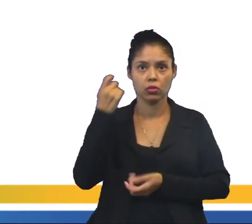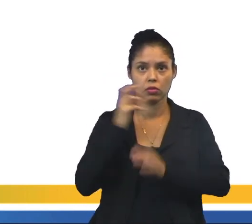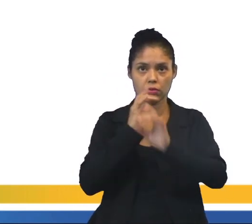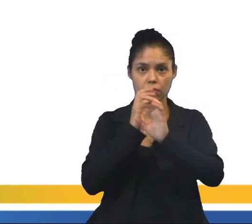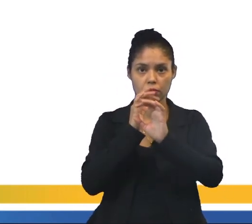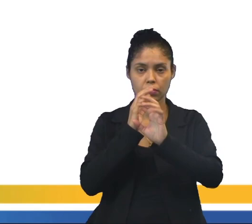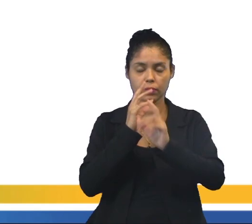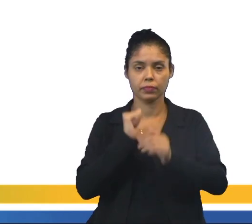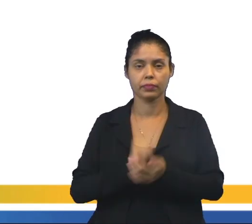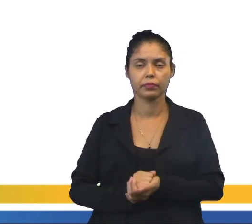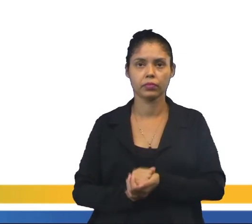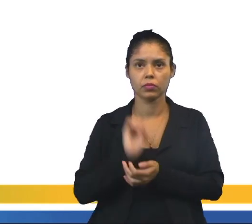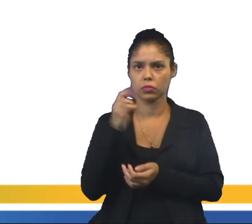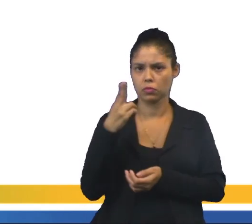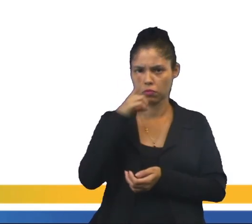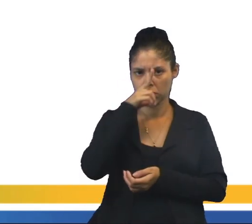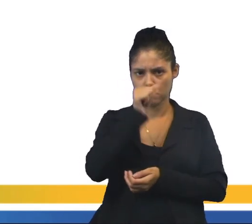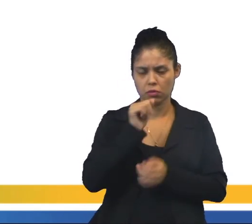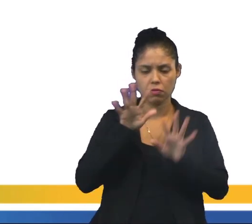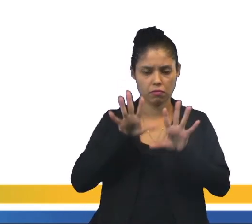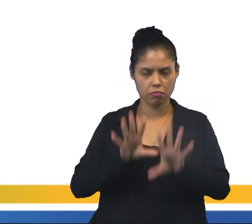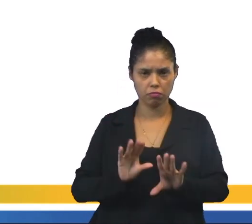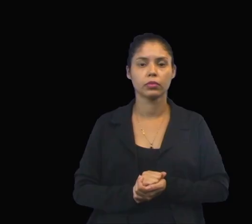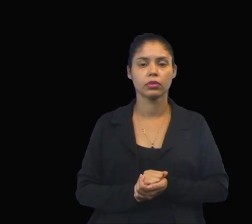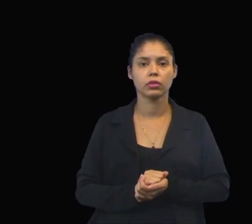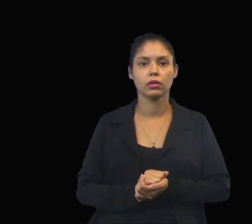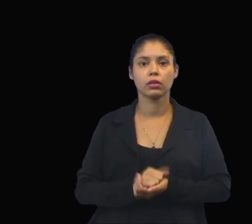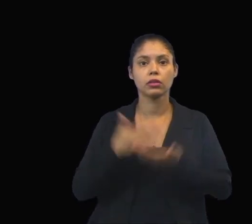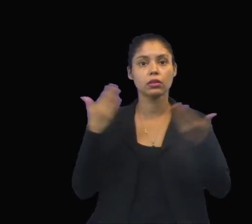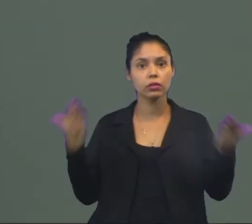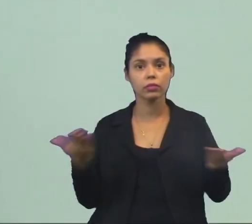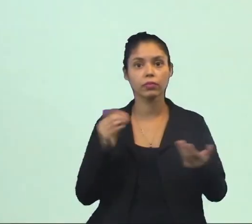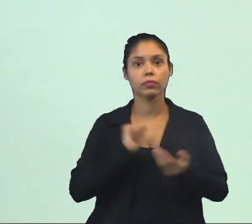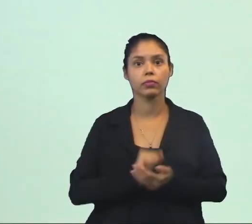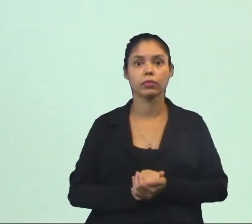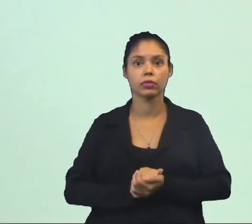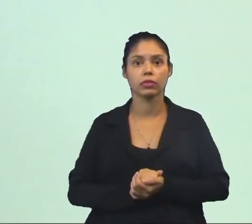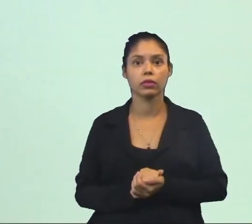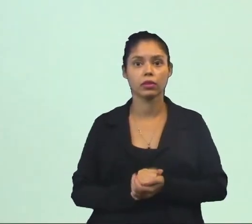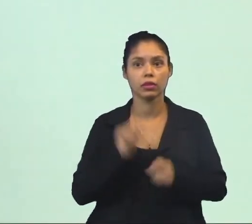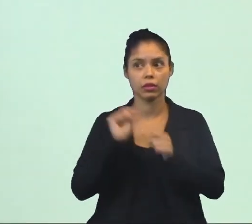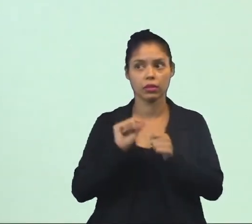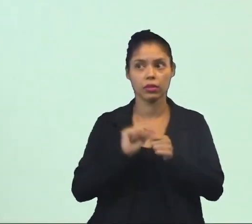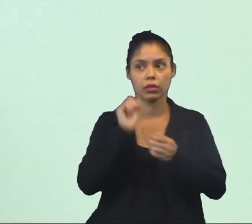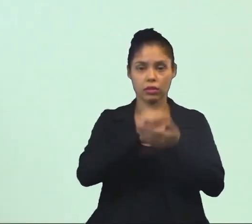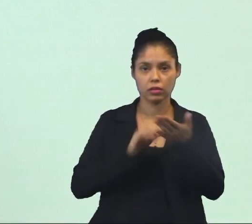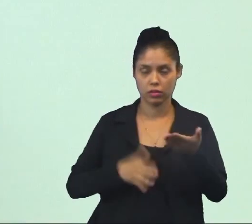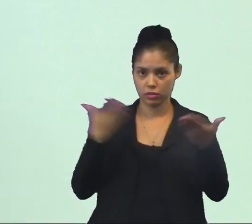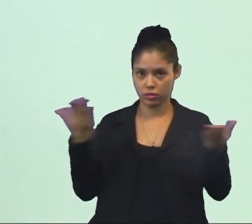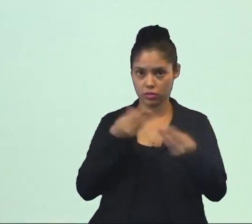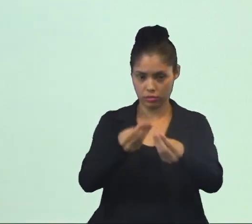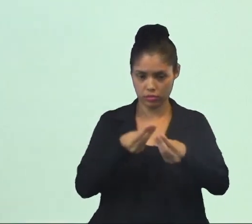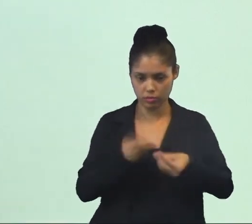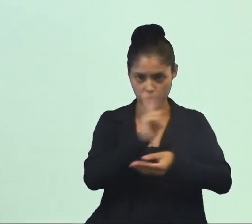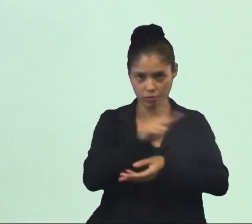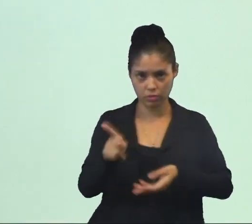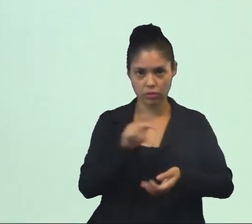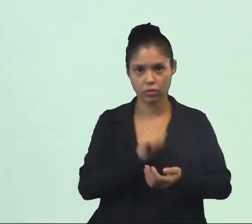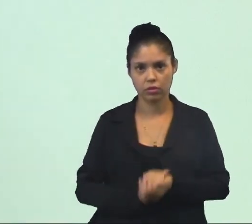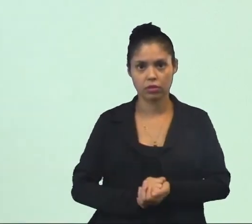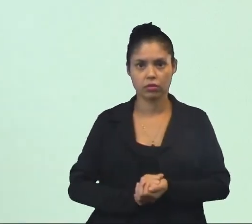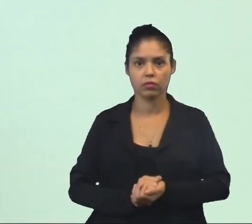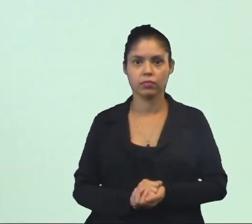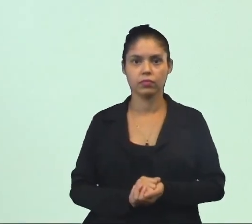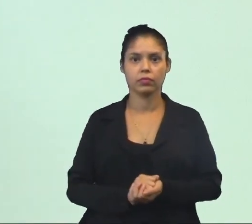som forte ou fraco. Tá certo? E aí você faz essa tarefa e entrega para o